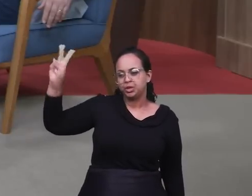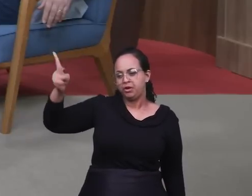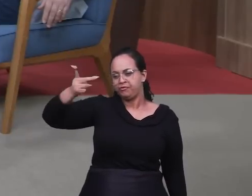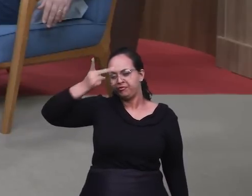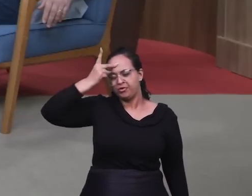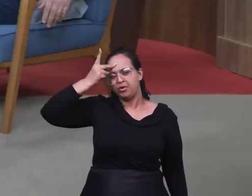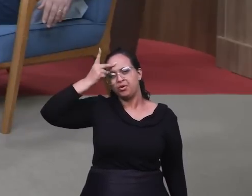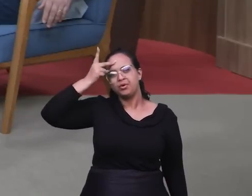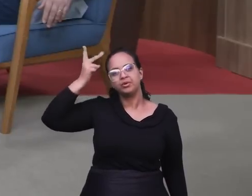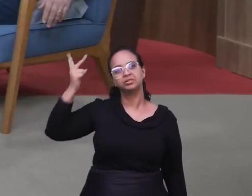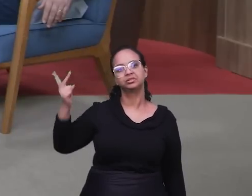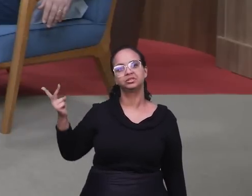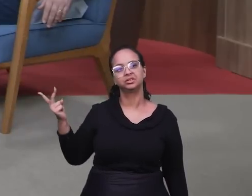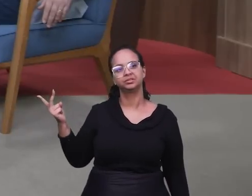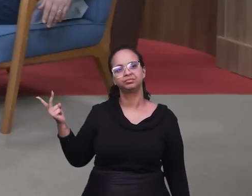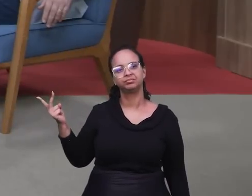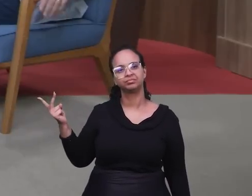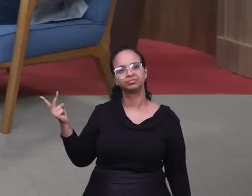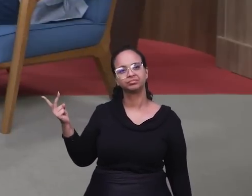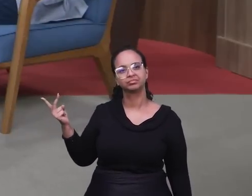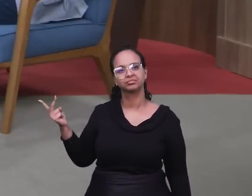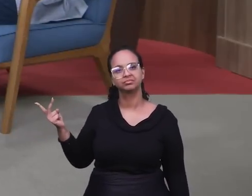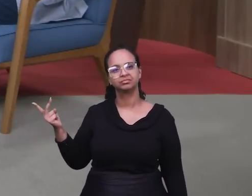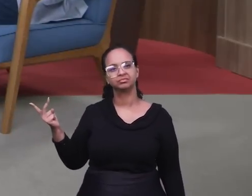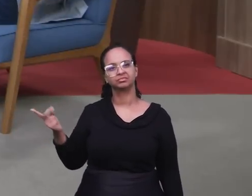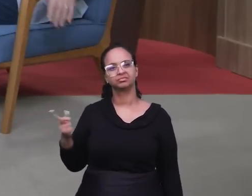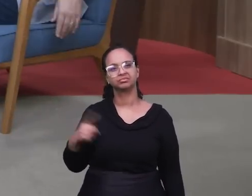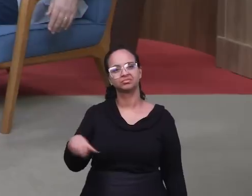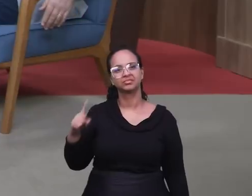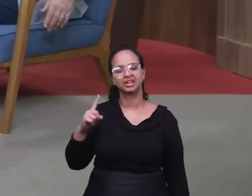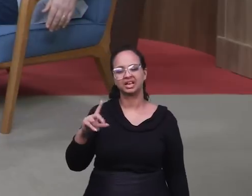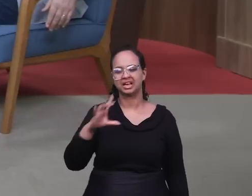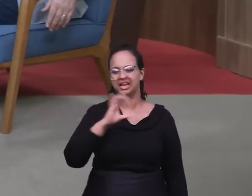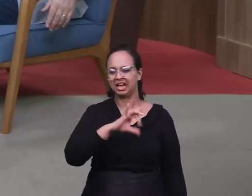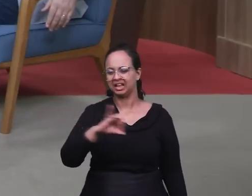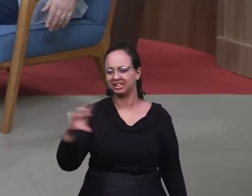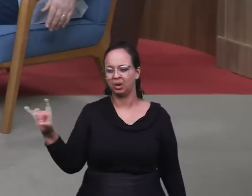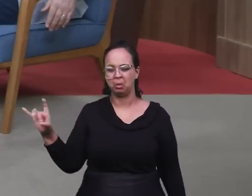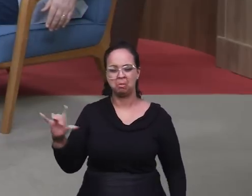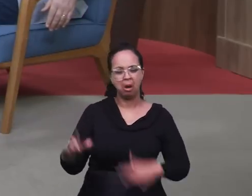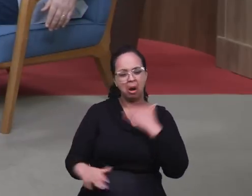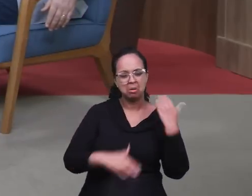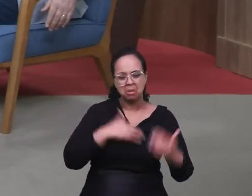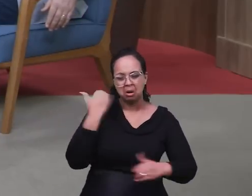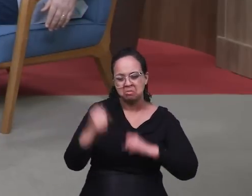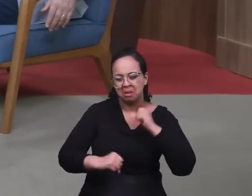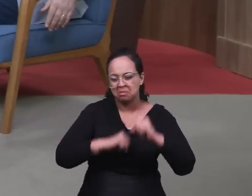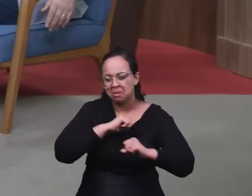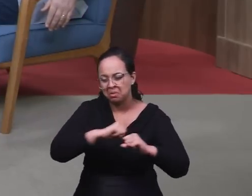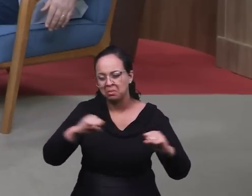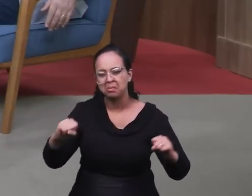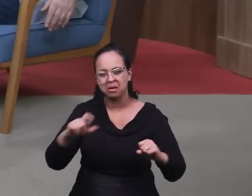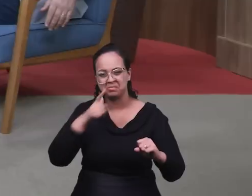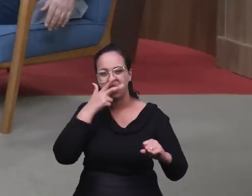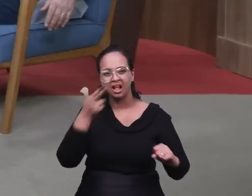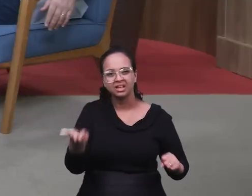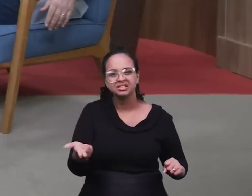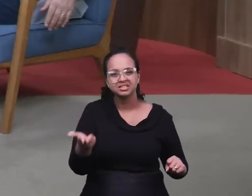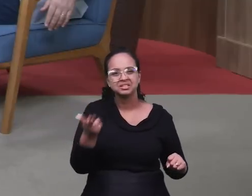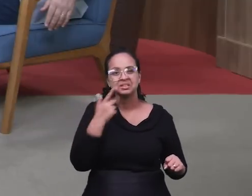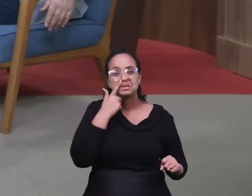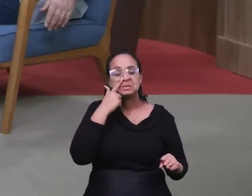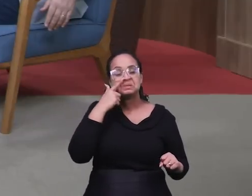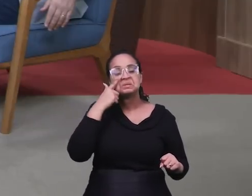coração. Nós desejaríamos ali que Ele não merecia nada. caísse, né, um raio na cabeça de cada um ali, entendeu